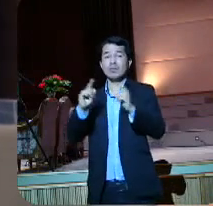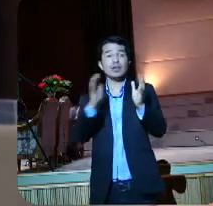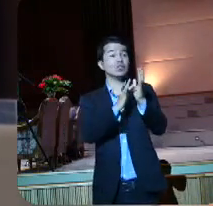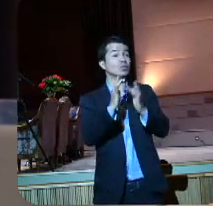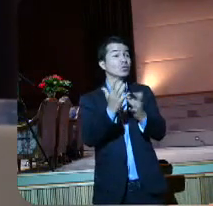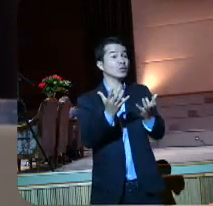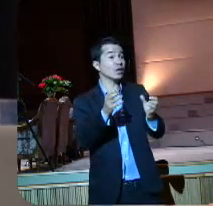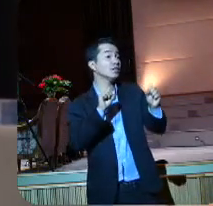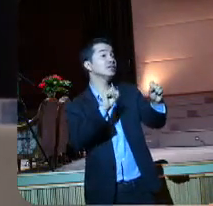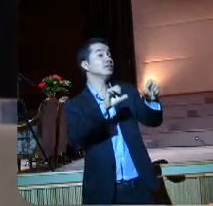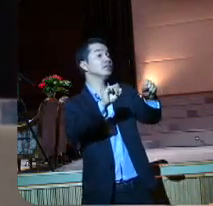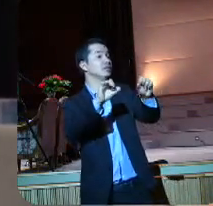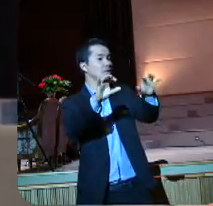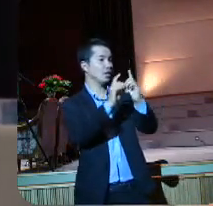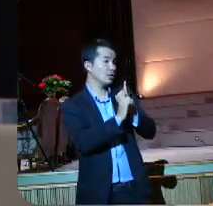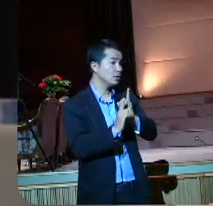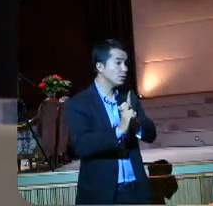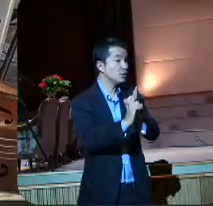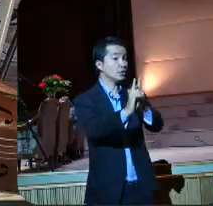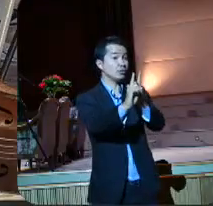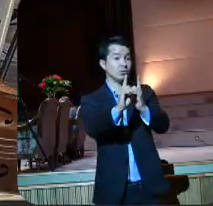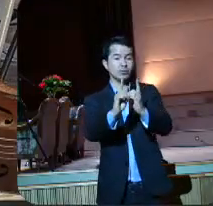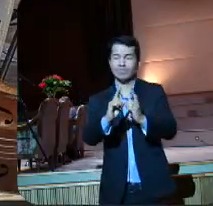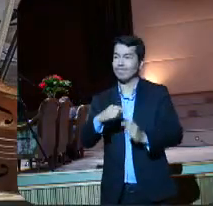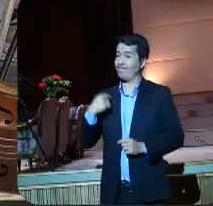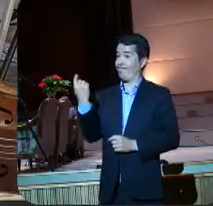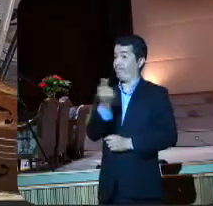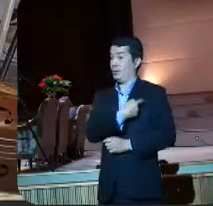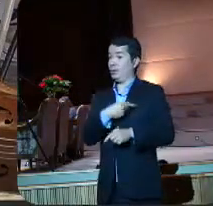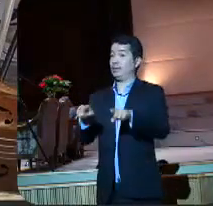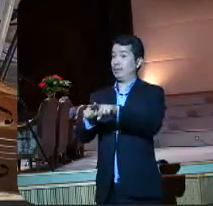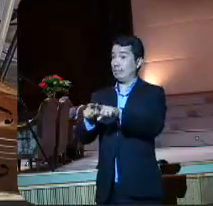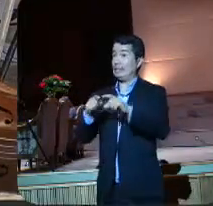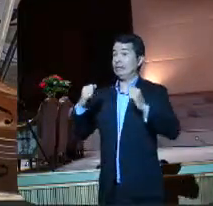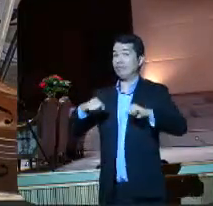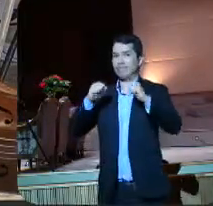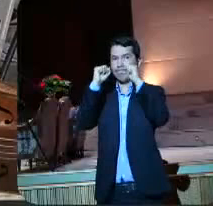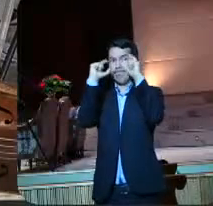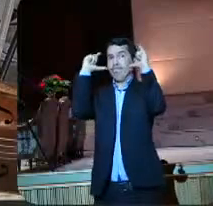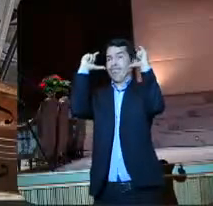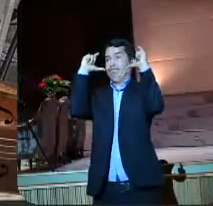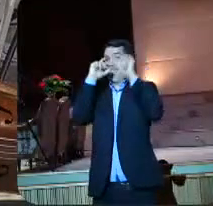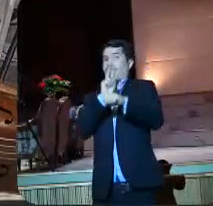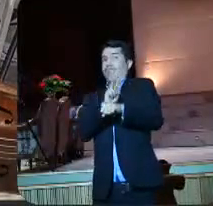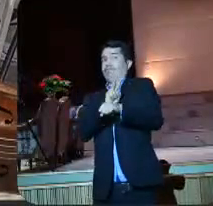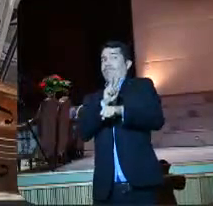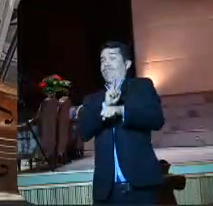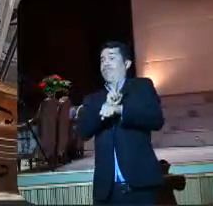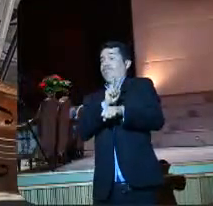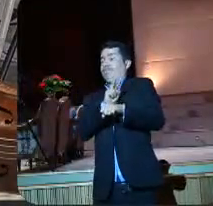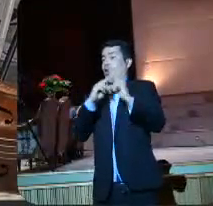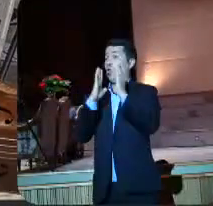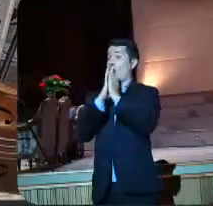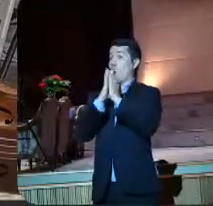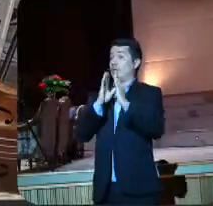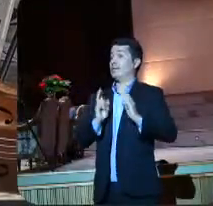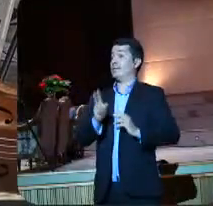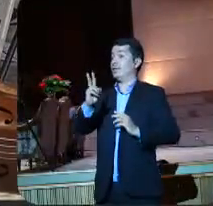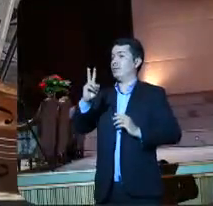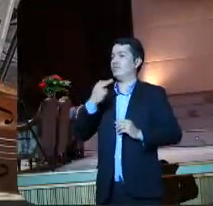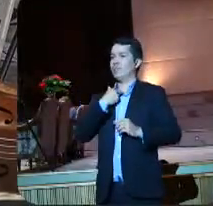ensinar nesse contexto era que esse preparo para a batalha espiritual